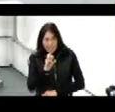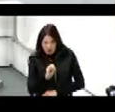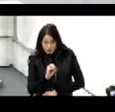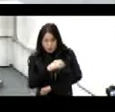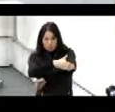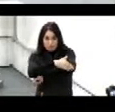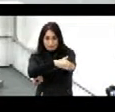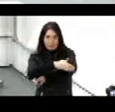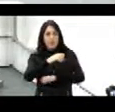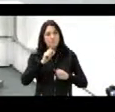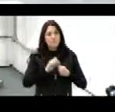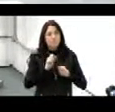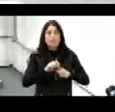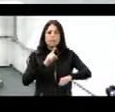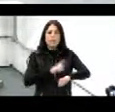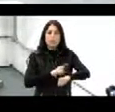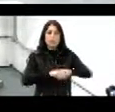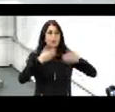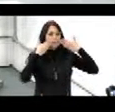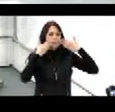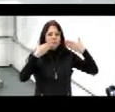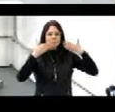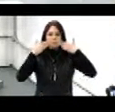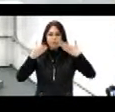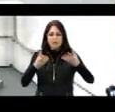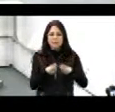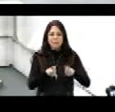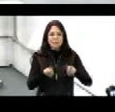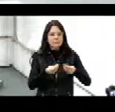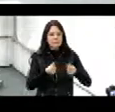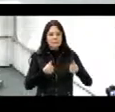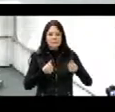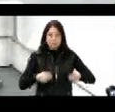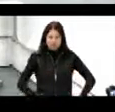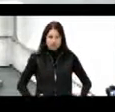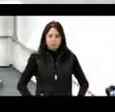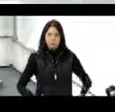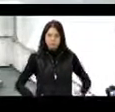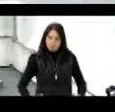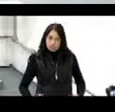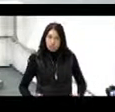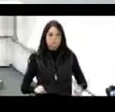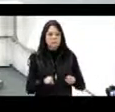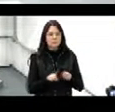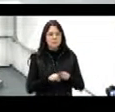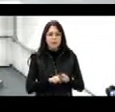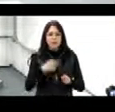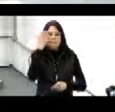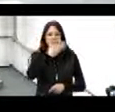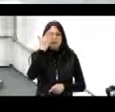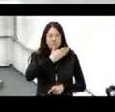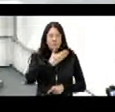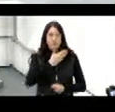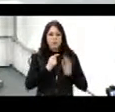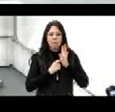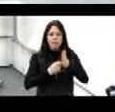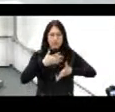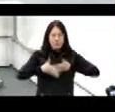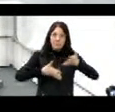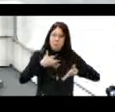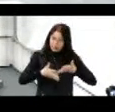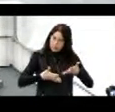fazendo a sensibilização, com cadeiras de rodas, com vivências sensoriais, com venda nos